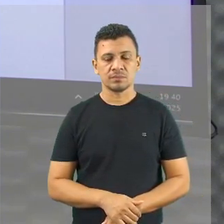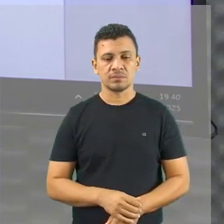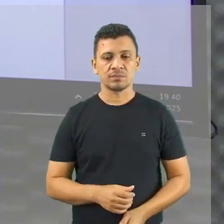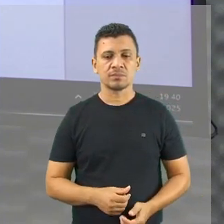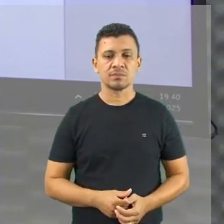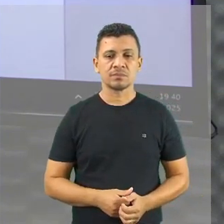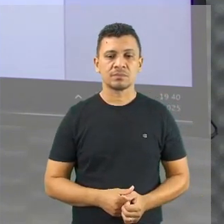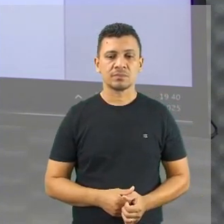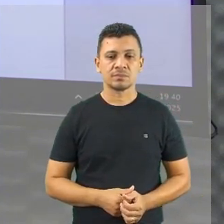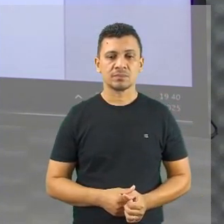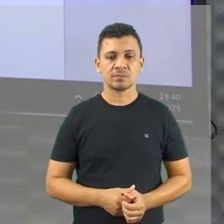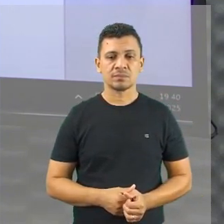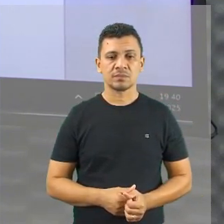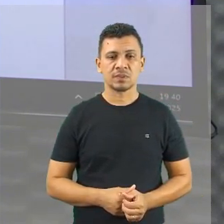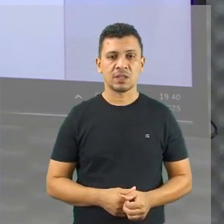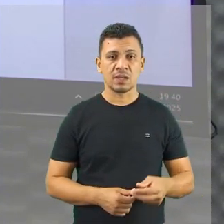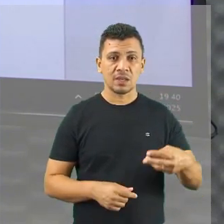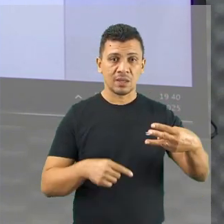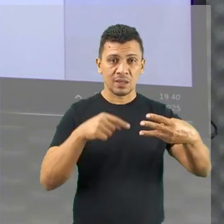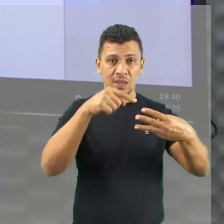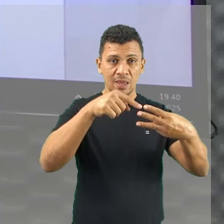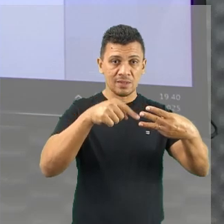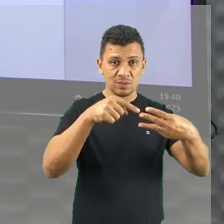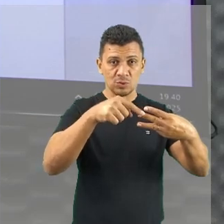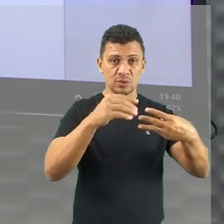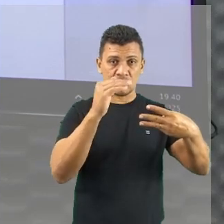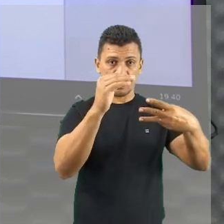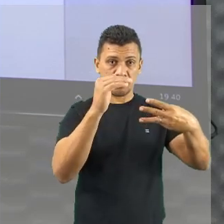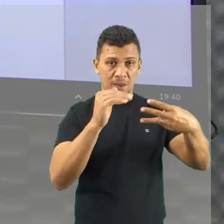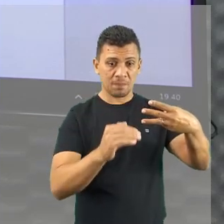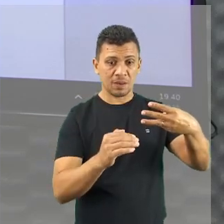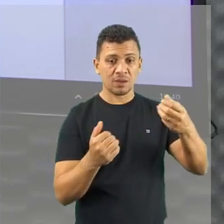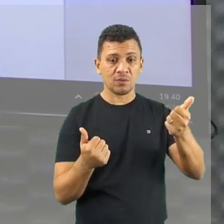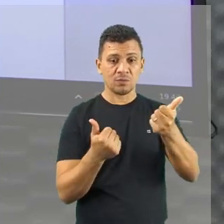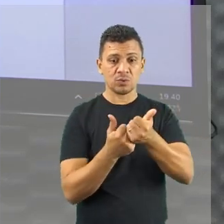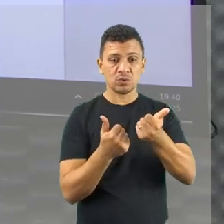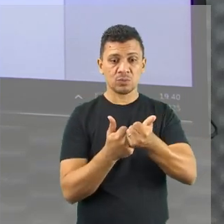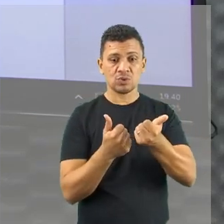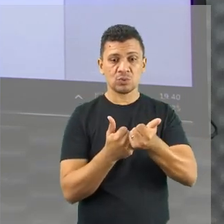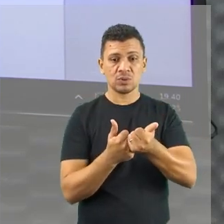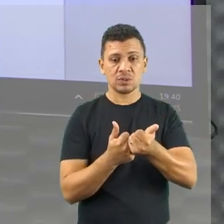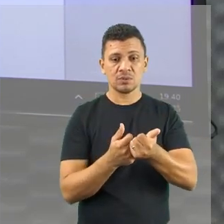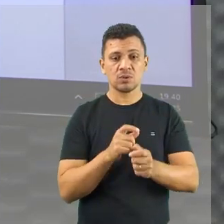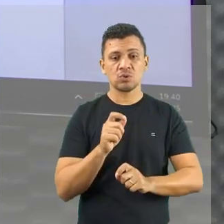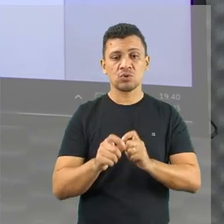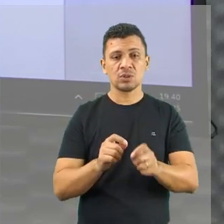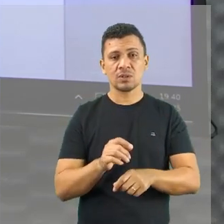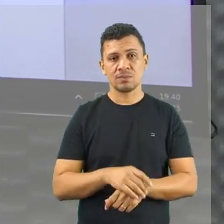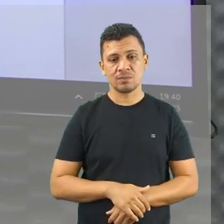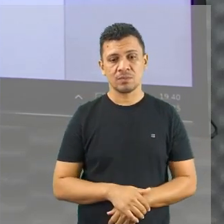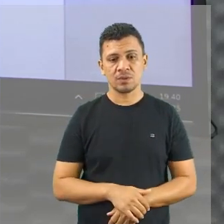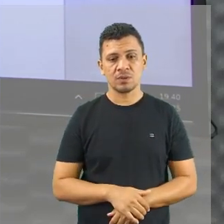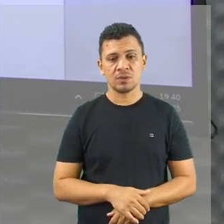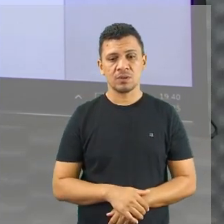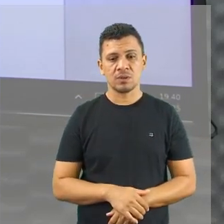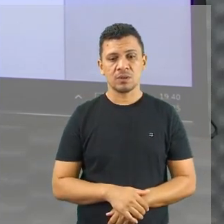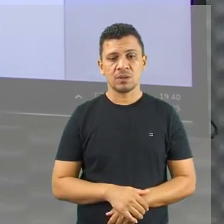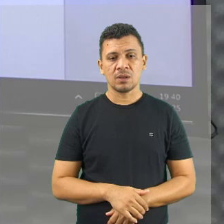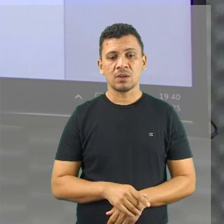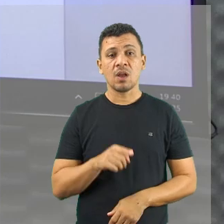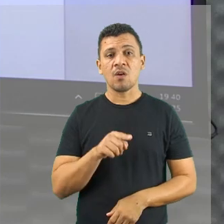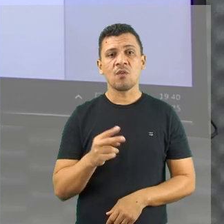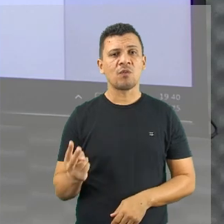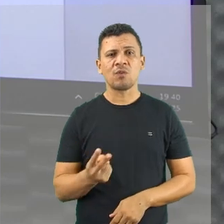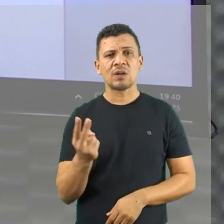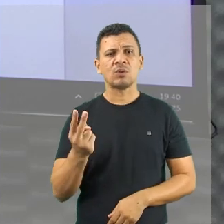ó. Esses dois aqui que eu fiz agora, eu vou substituir eles dois por um só, mas só que no valor